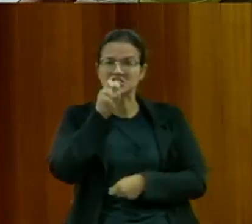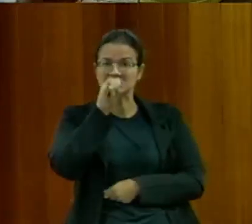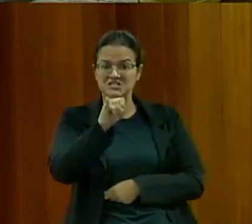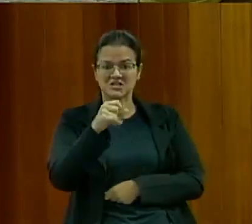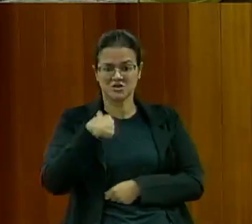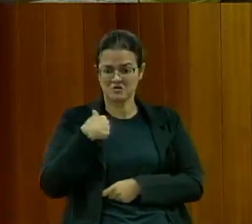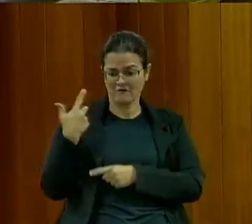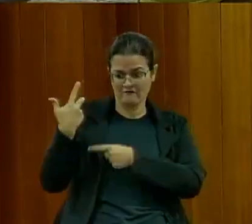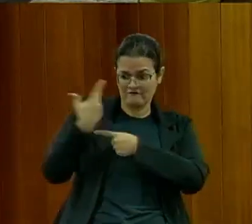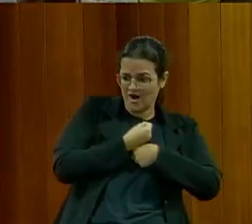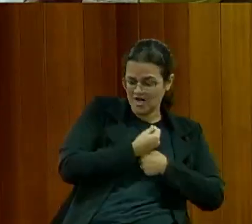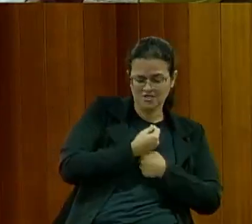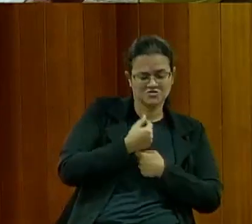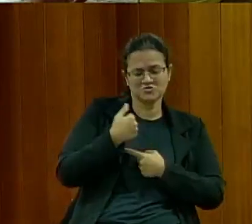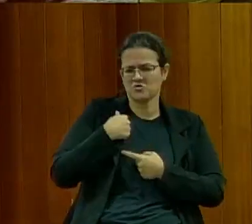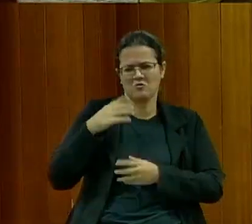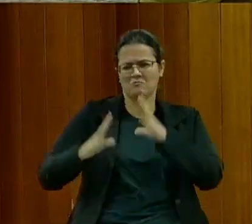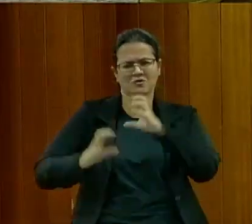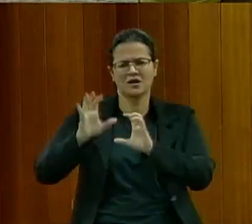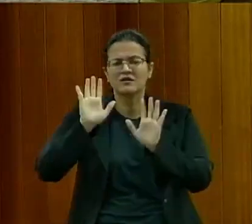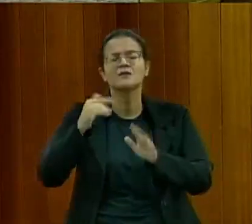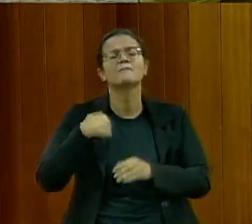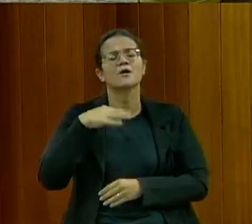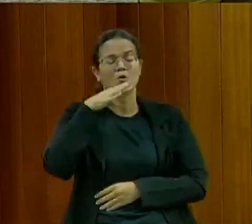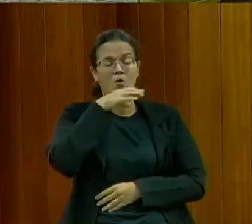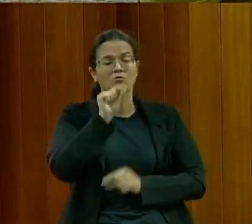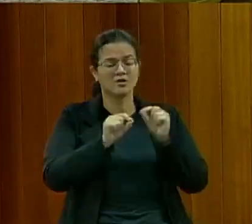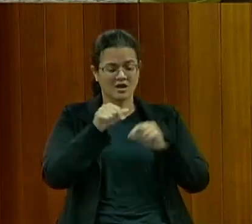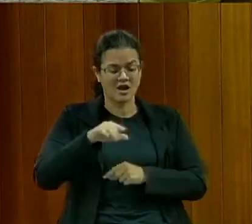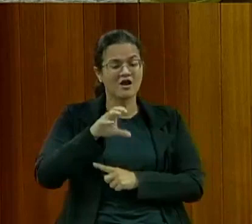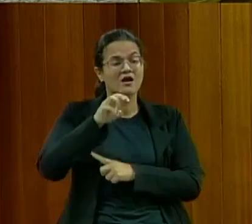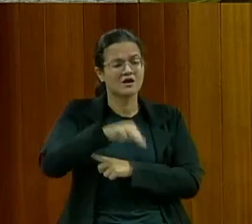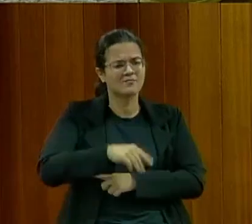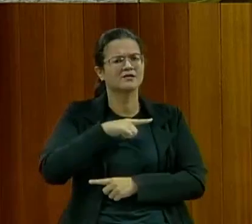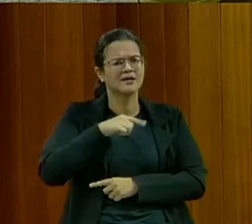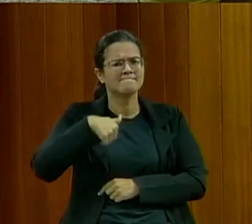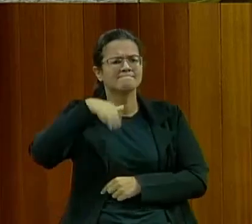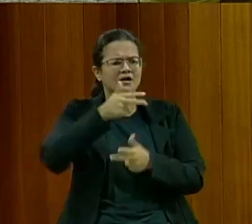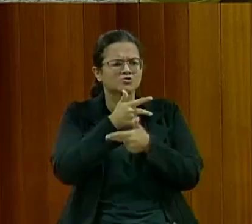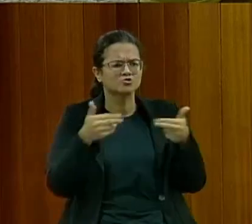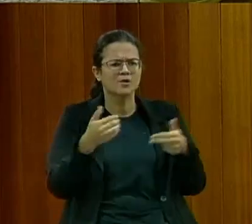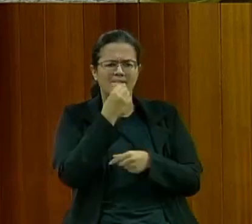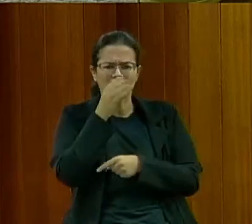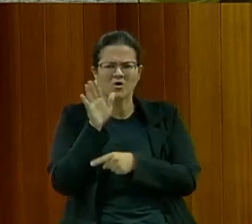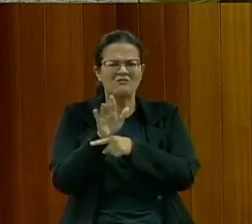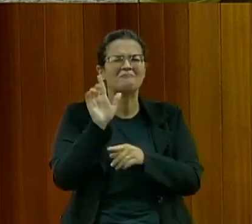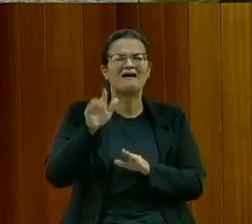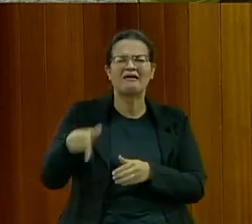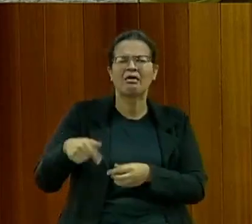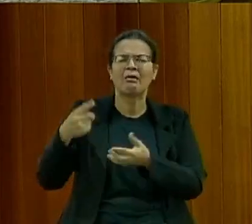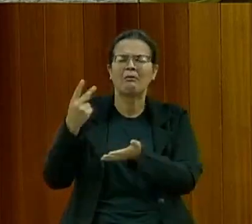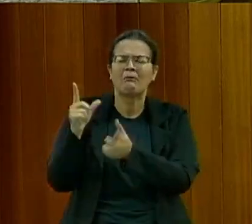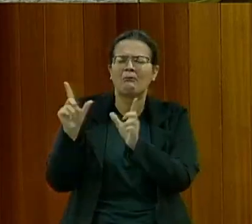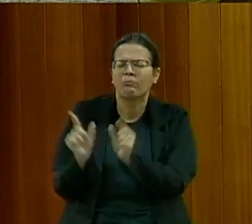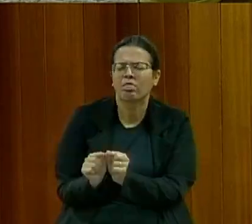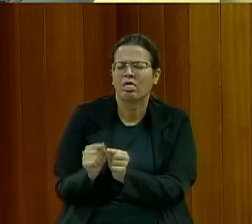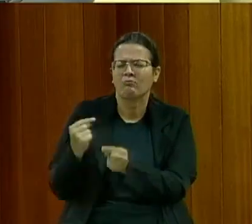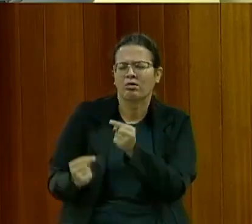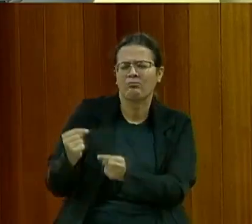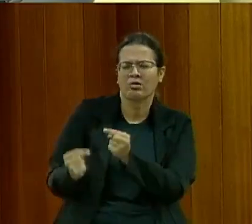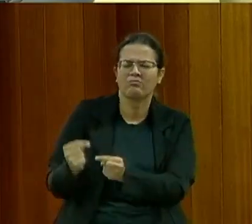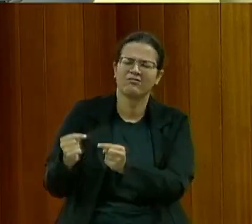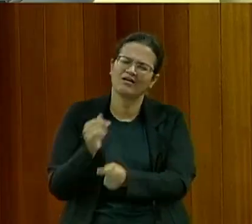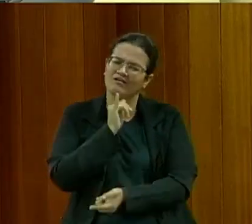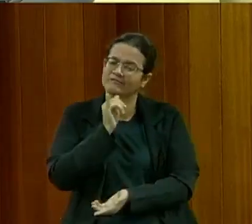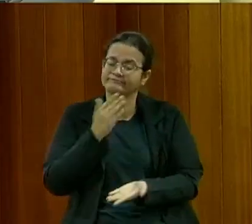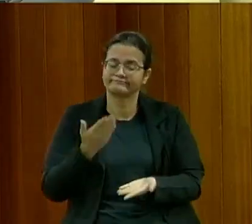brigar. Mas eu acho que a Câmara tem muito mais a produzir do que ficar nessa pequena discussão. Muito obrigado. É, vereador, Vossa Excelência me citou 300